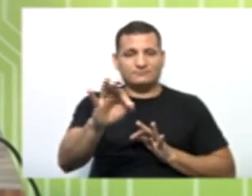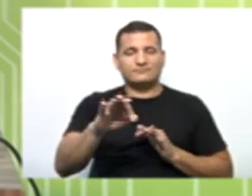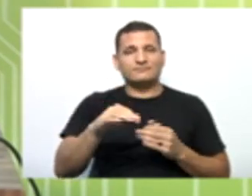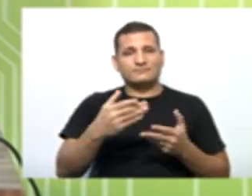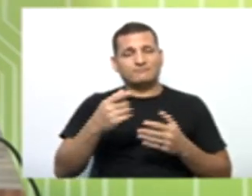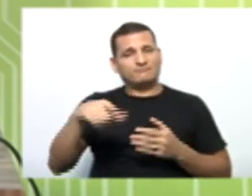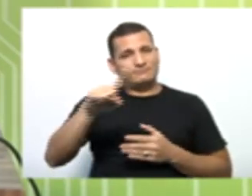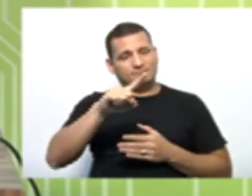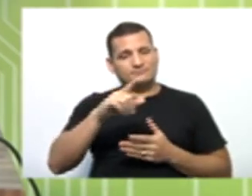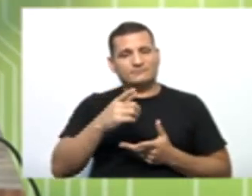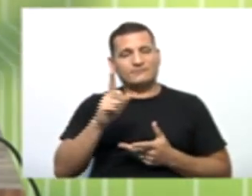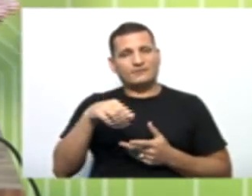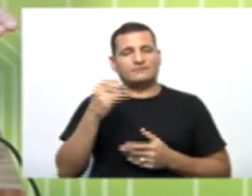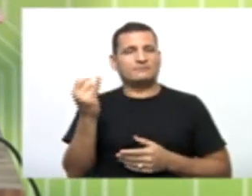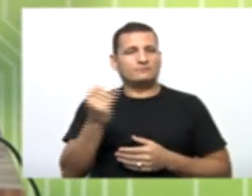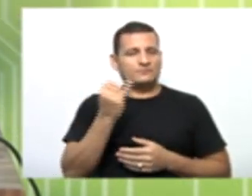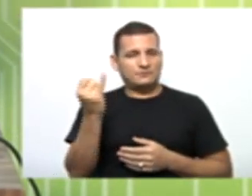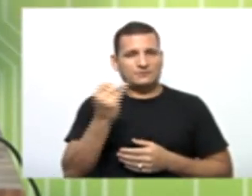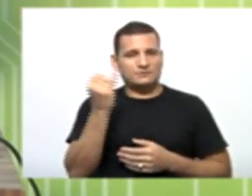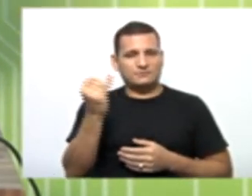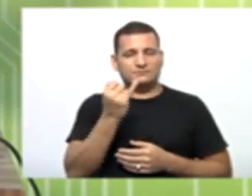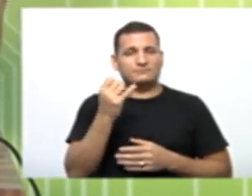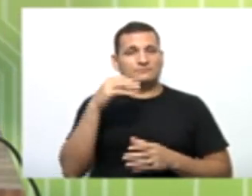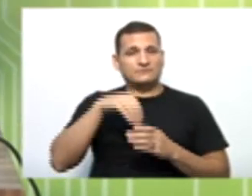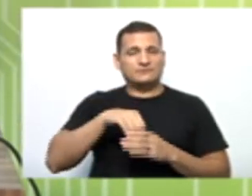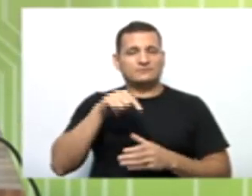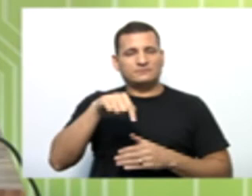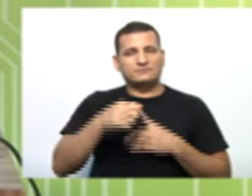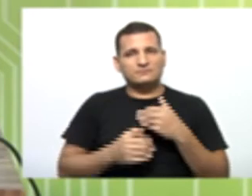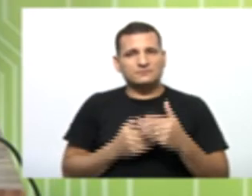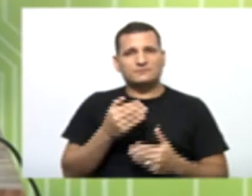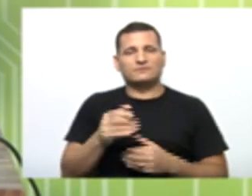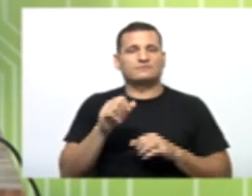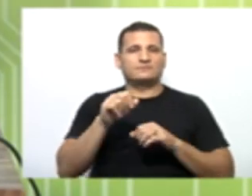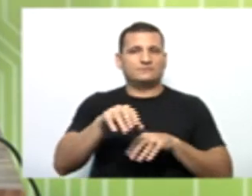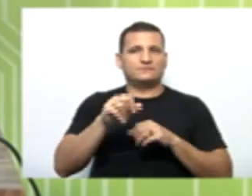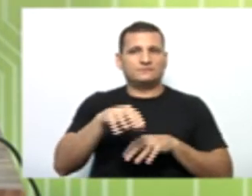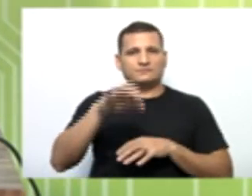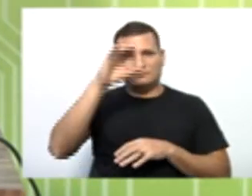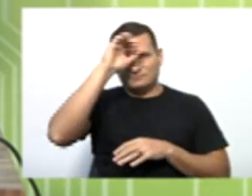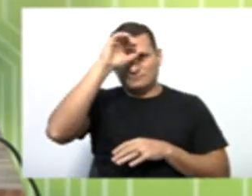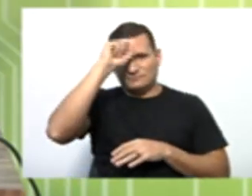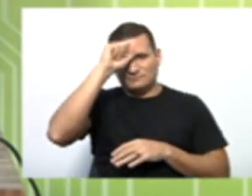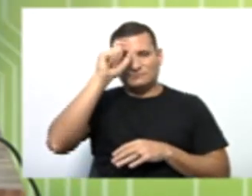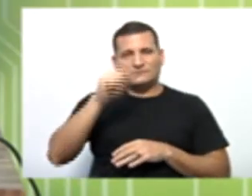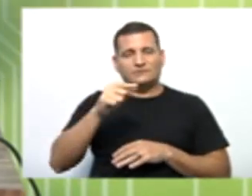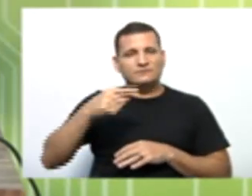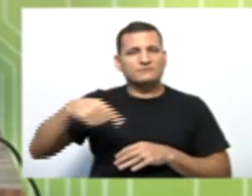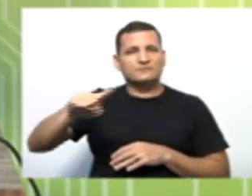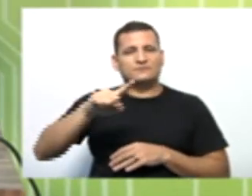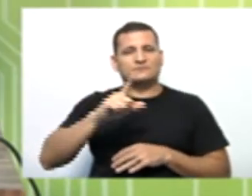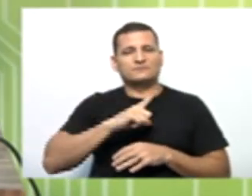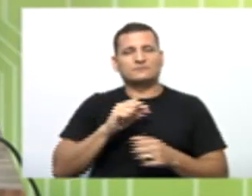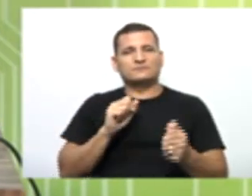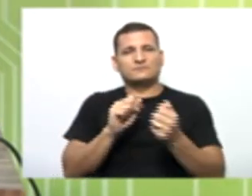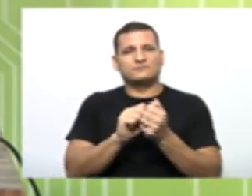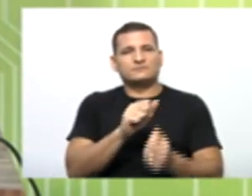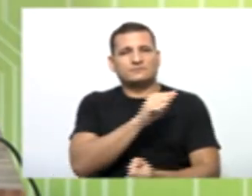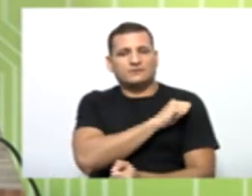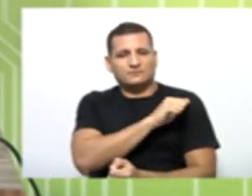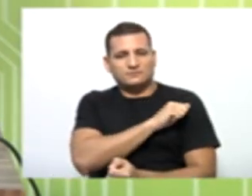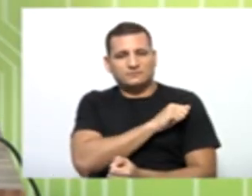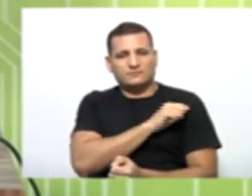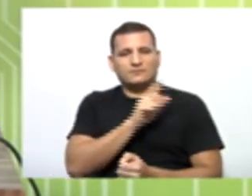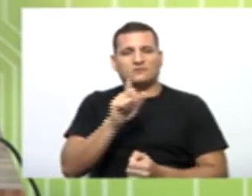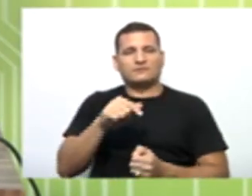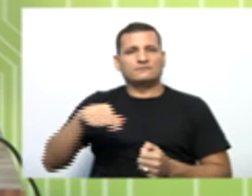vocês são fundamentais dentro desse processo de ensino-aprendizagem, né? São vocês que estão com os alunos, são vocês